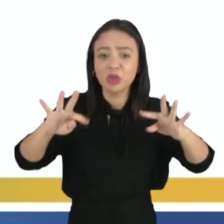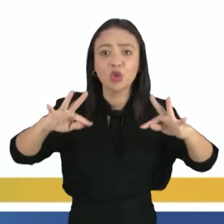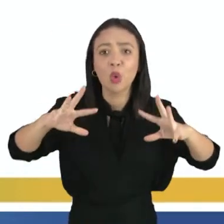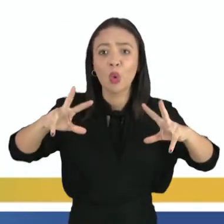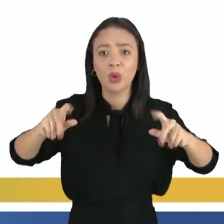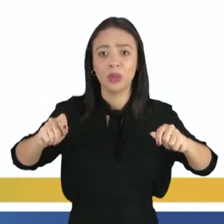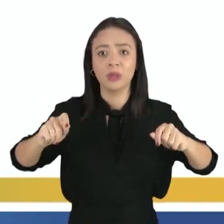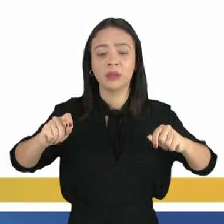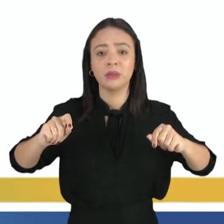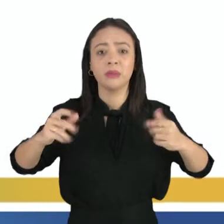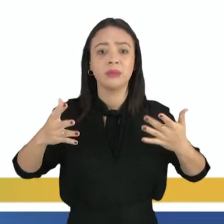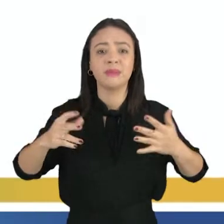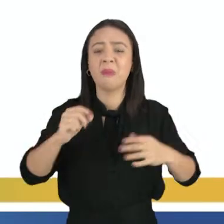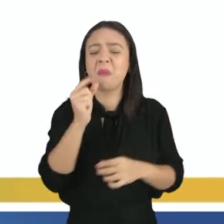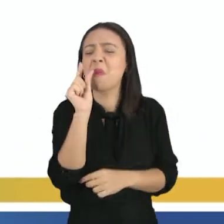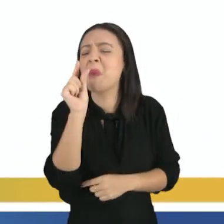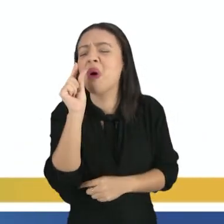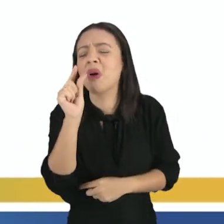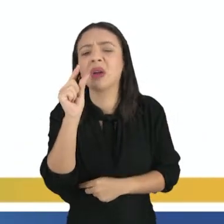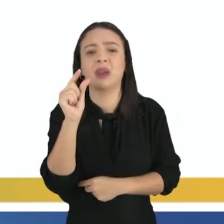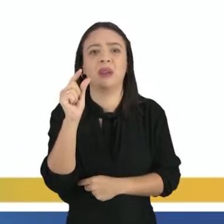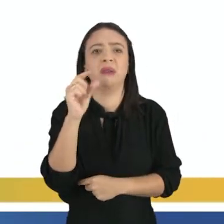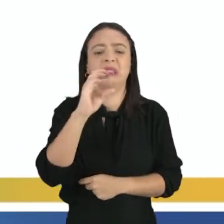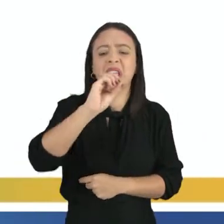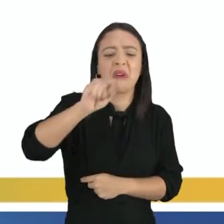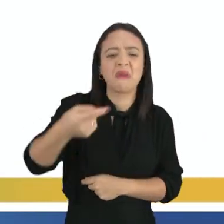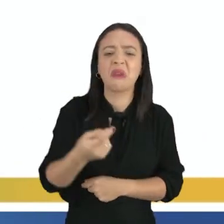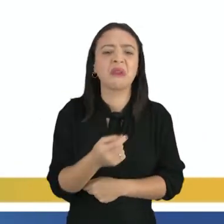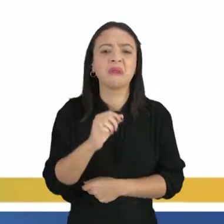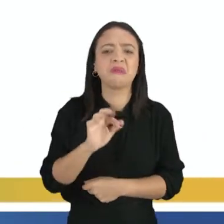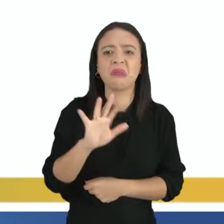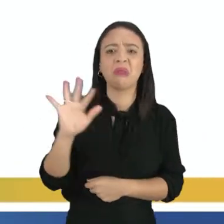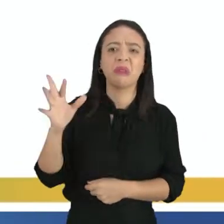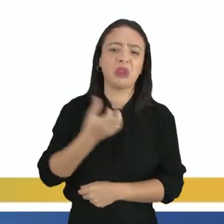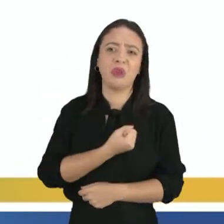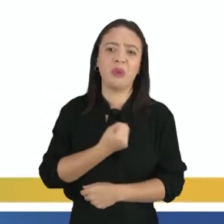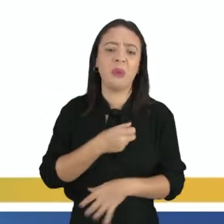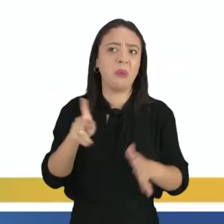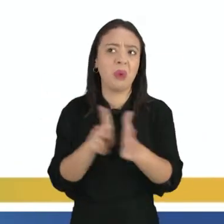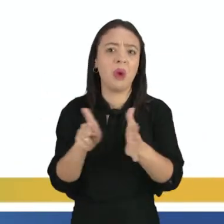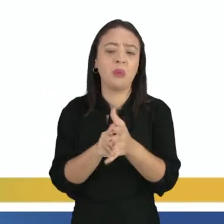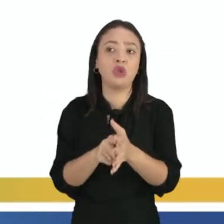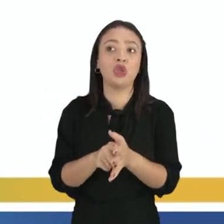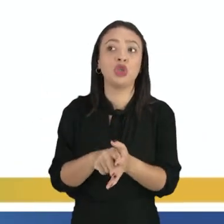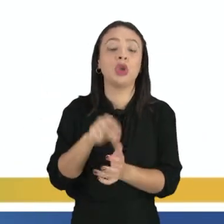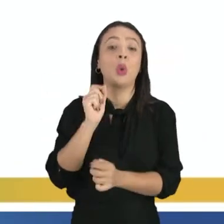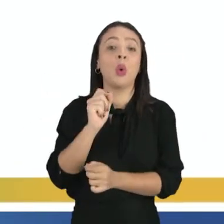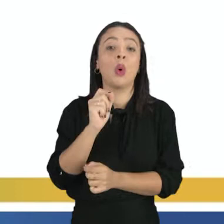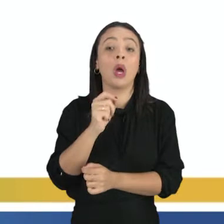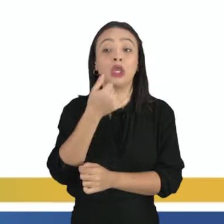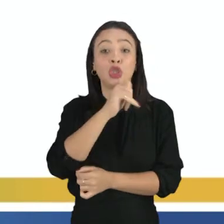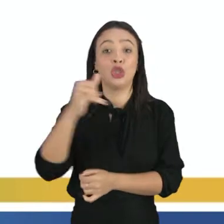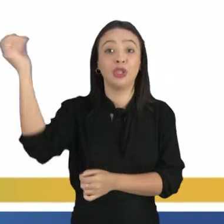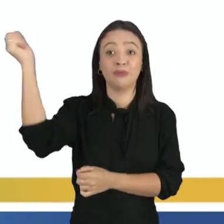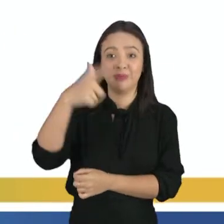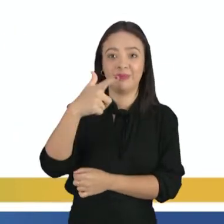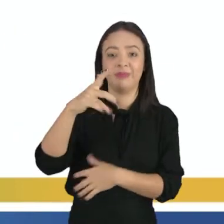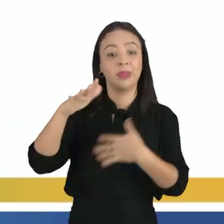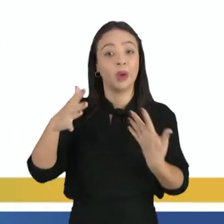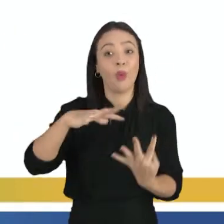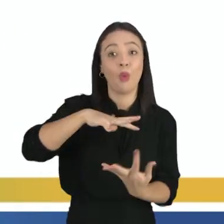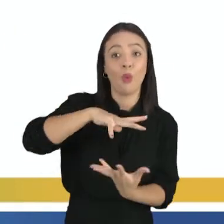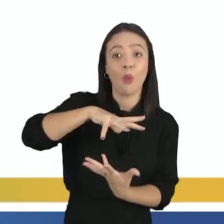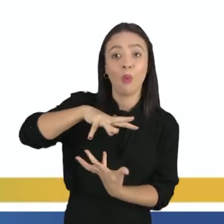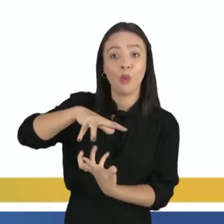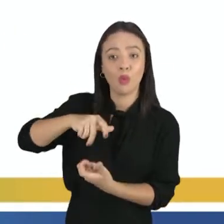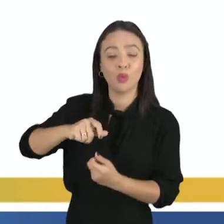seria frações, né, mínimas, 0, alguma coisa, por exemplo, de energia solar. Então, o mundo inteiro